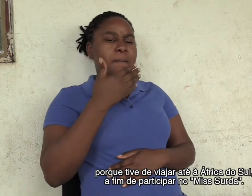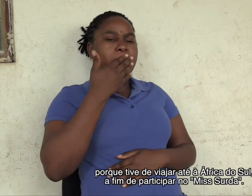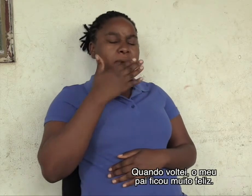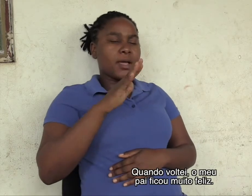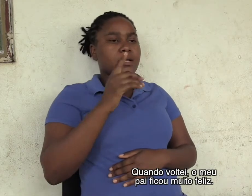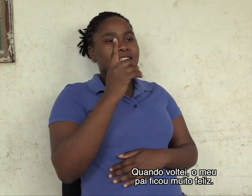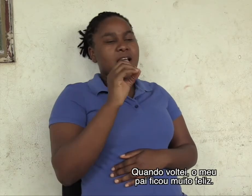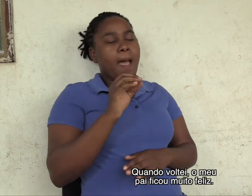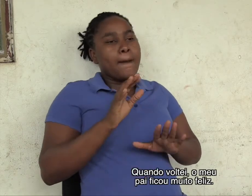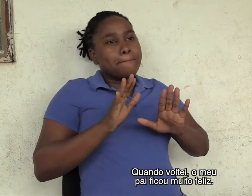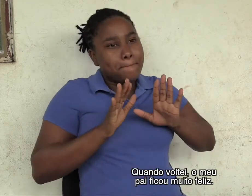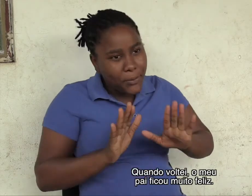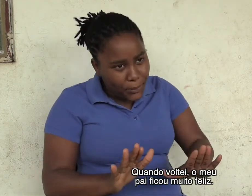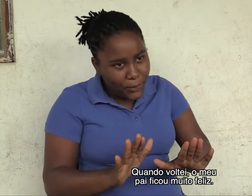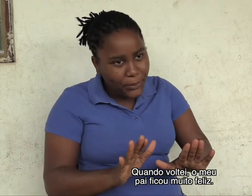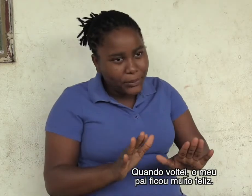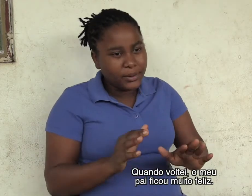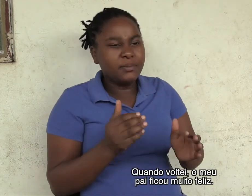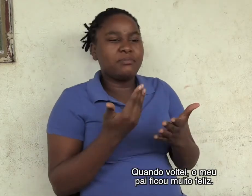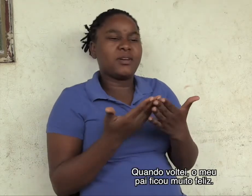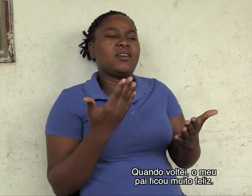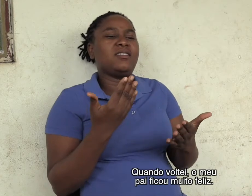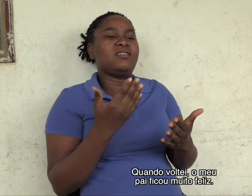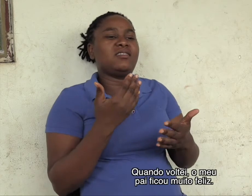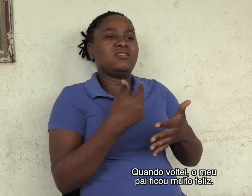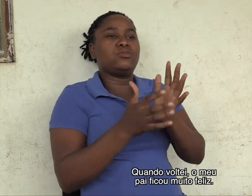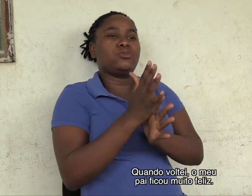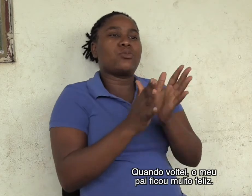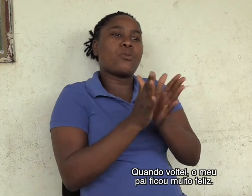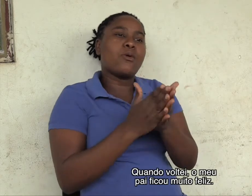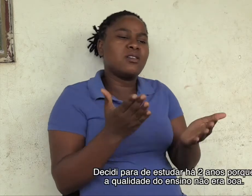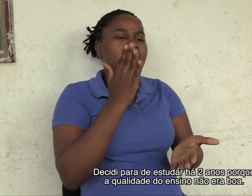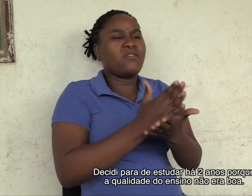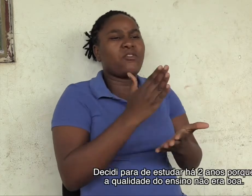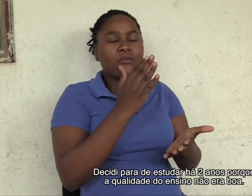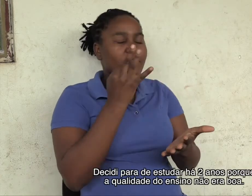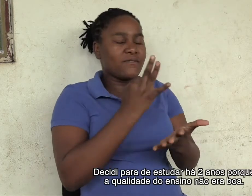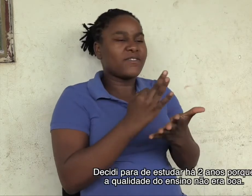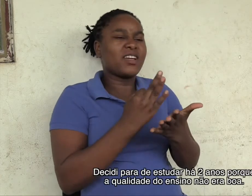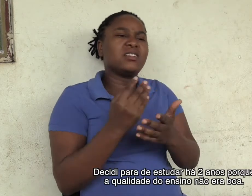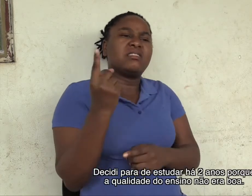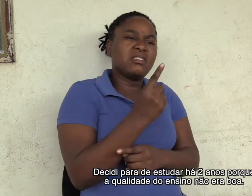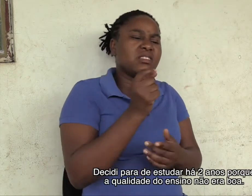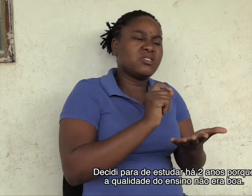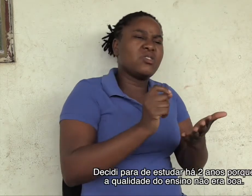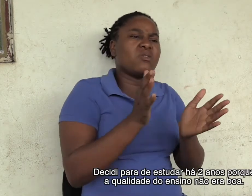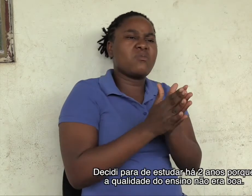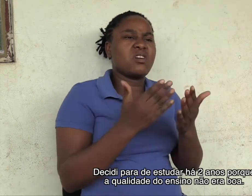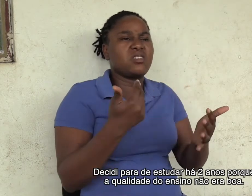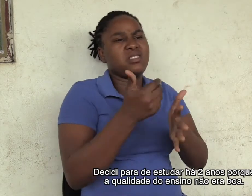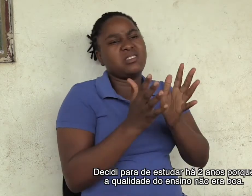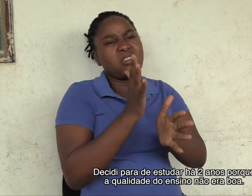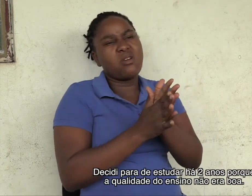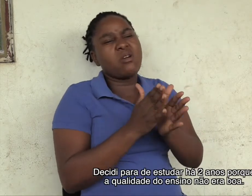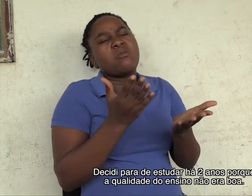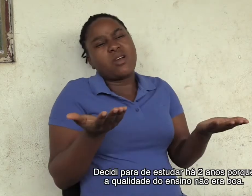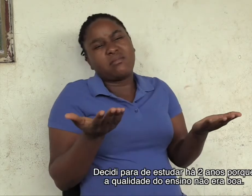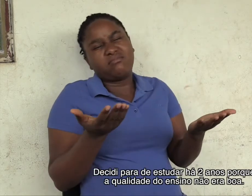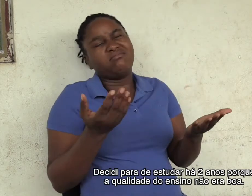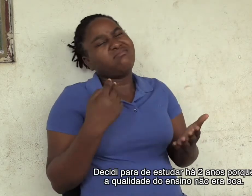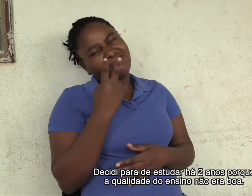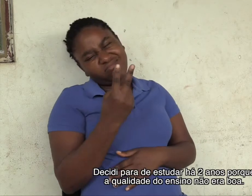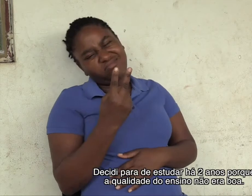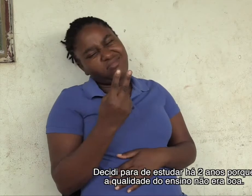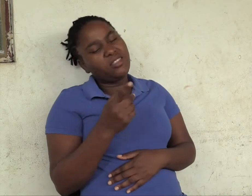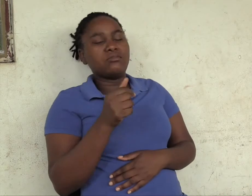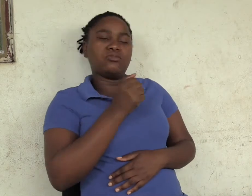Surda. Quando voltei, o meu pai ficou muito feliz. Decidi parar de estudar há 2 anos, porque a